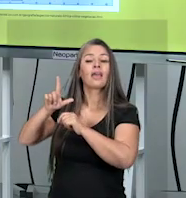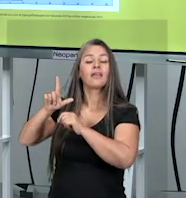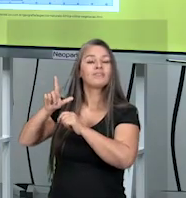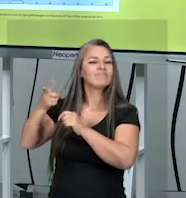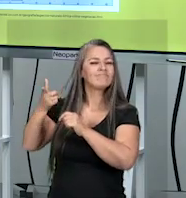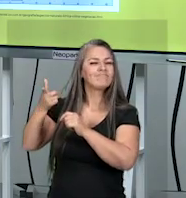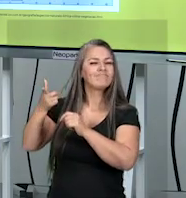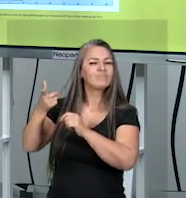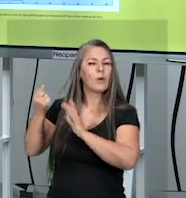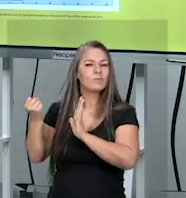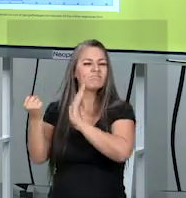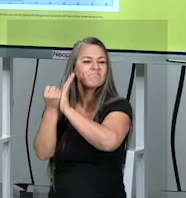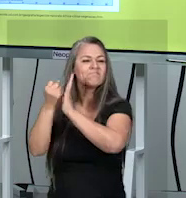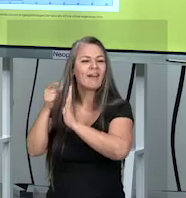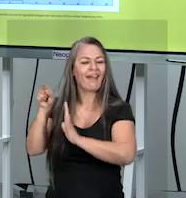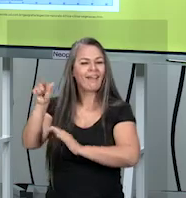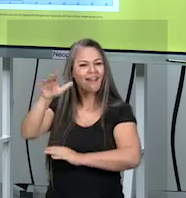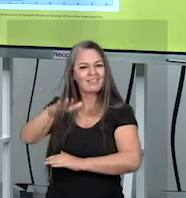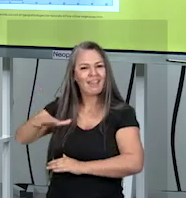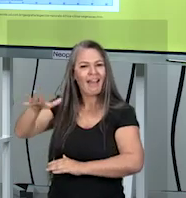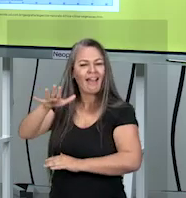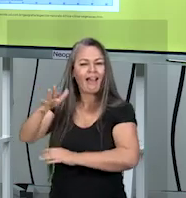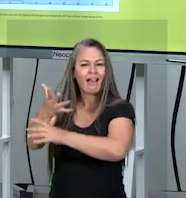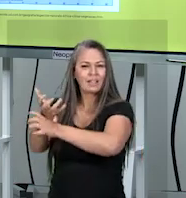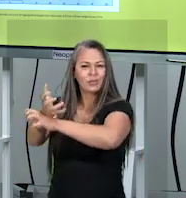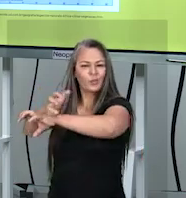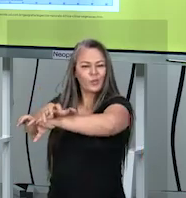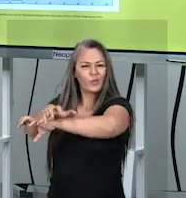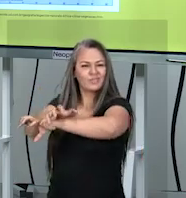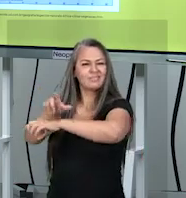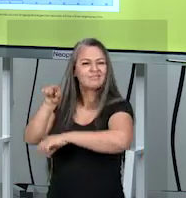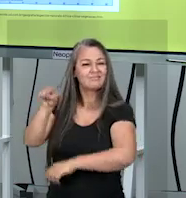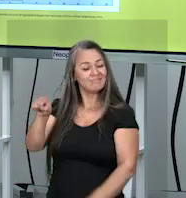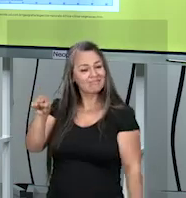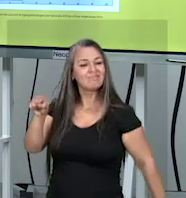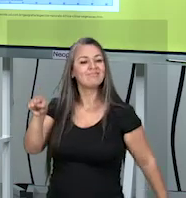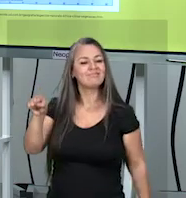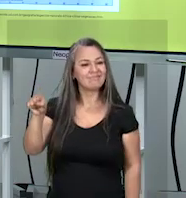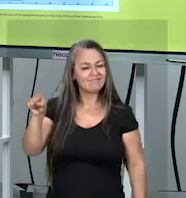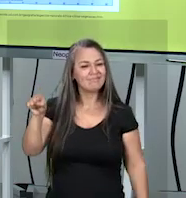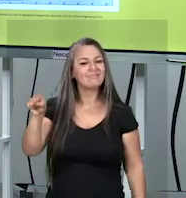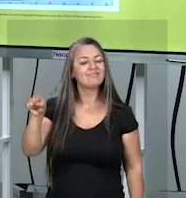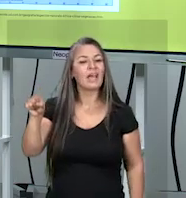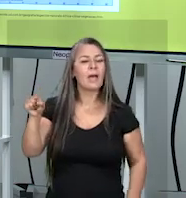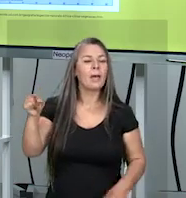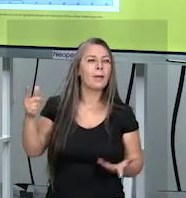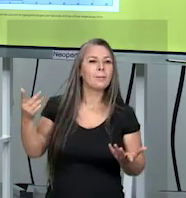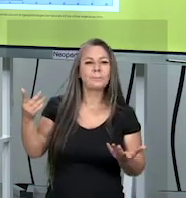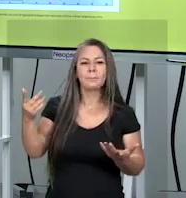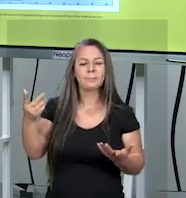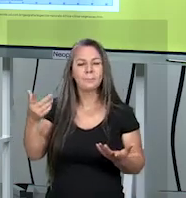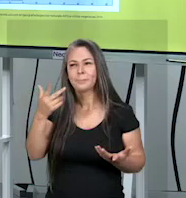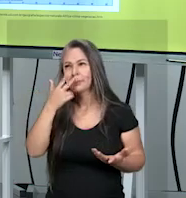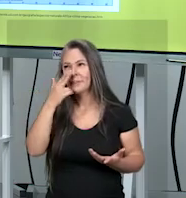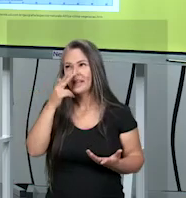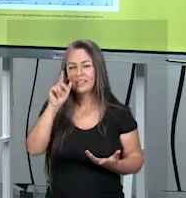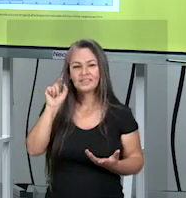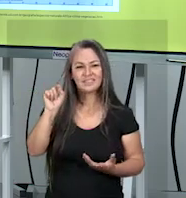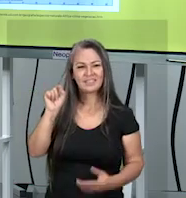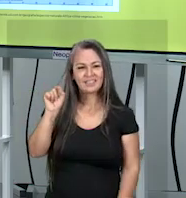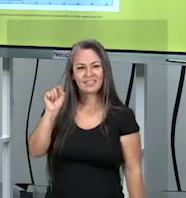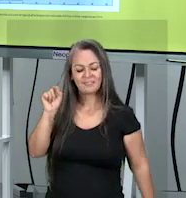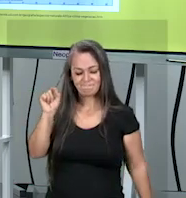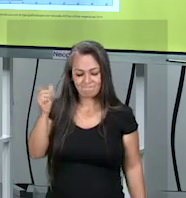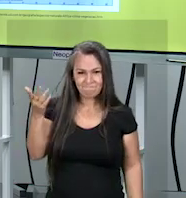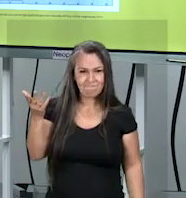do Saara, para poder regionalizar essa África. Justamente você vai ter um ponto que vai ficar naquele